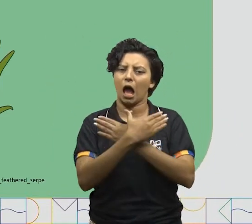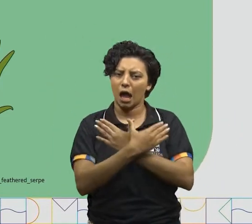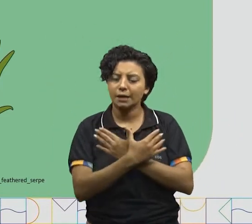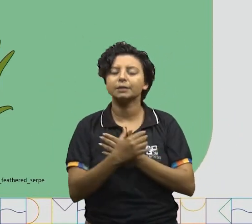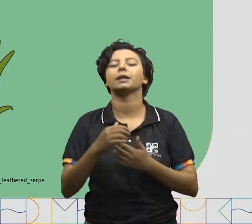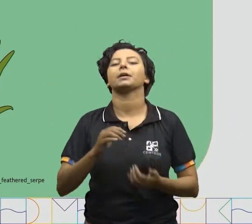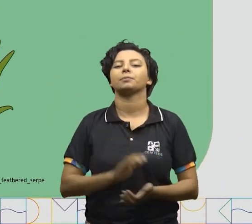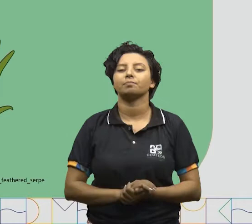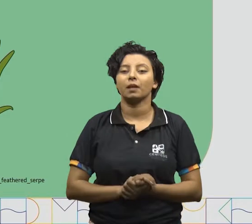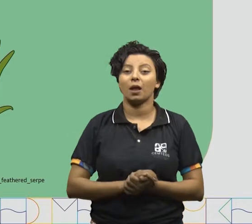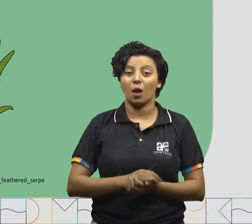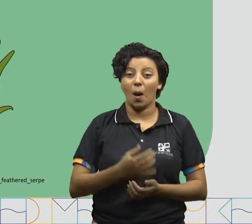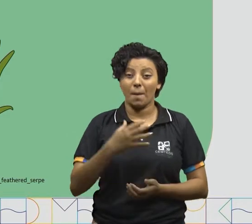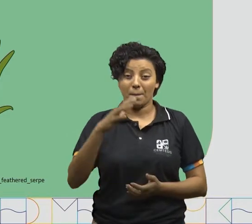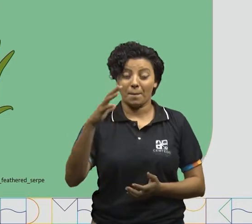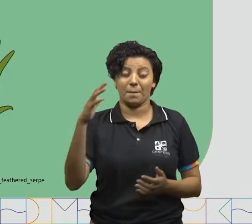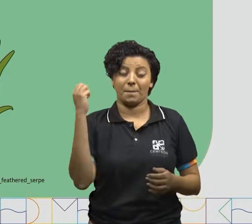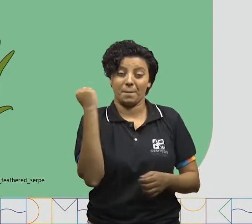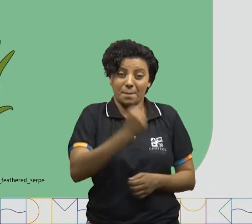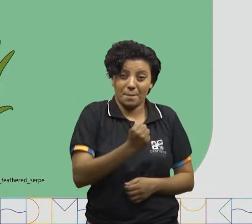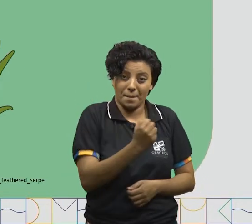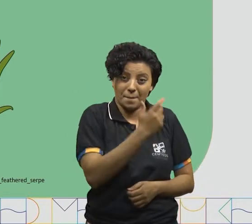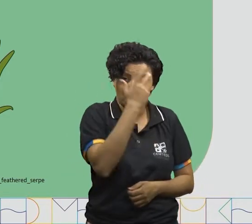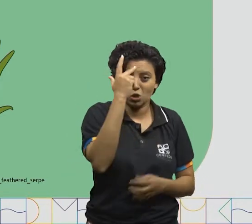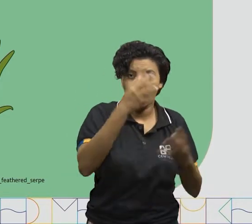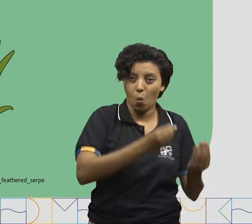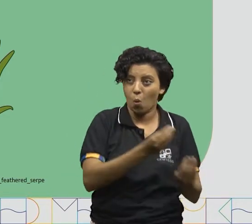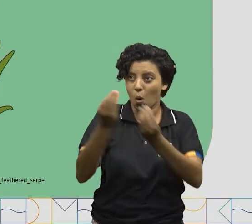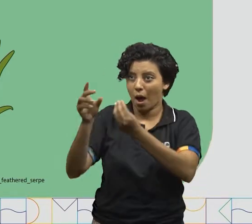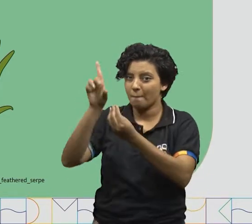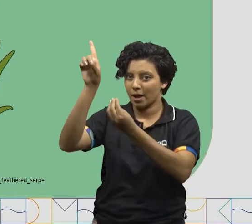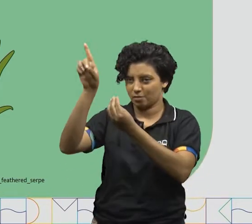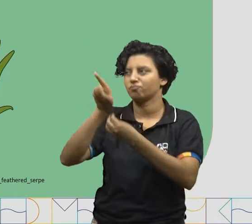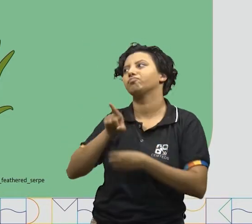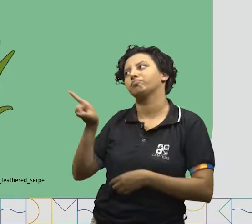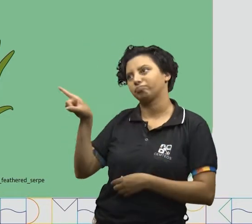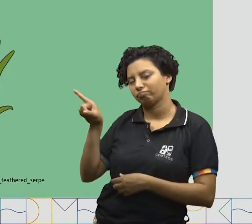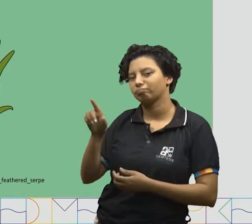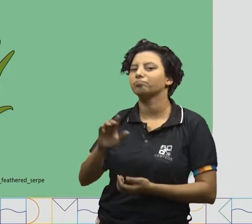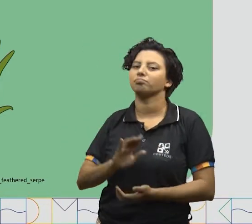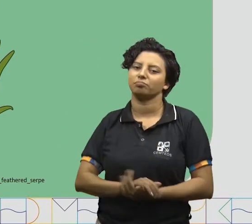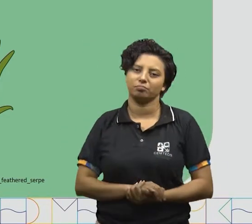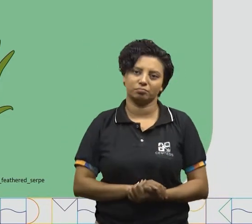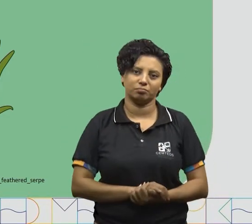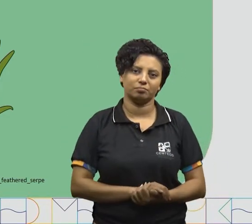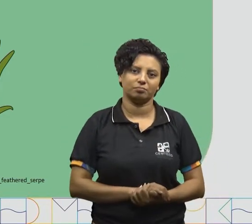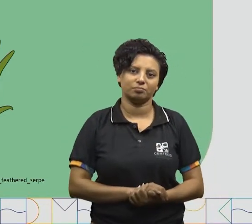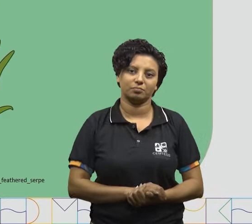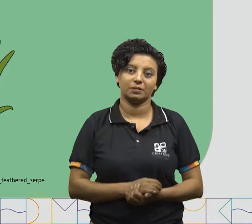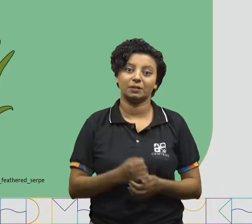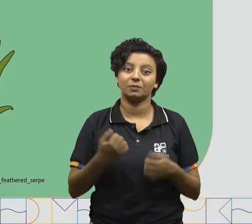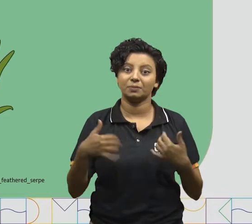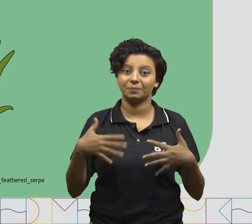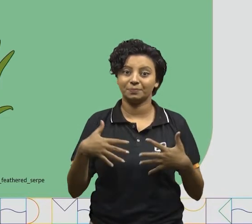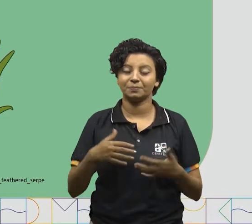eram feitos em homenagem a Huitzilopochtli. Aí tu sobe um